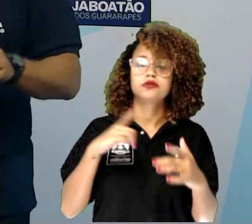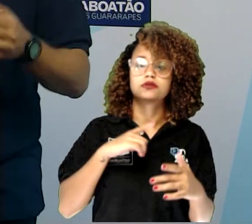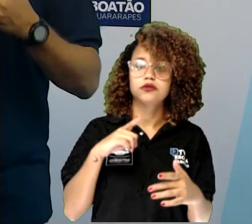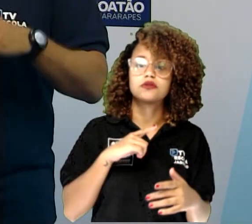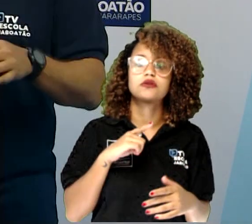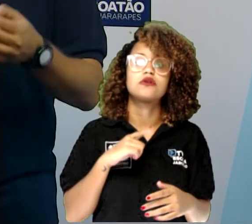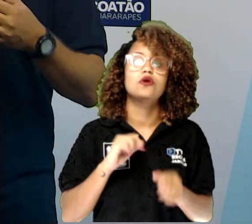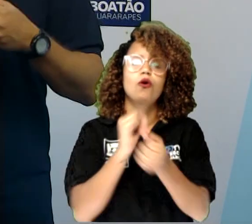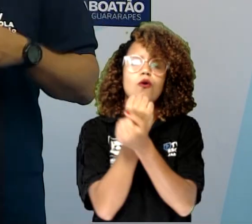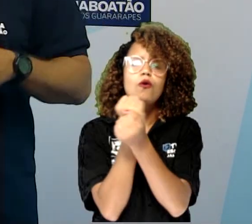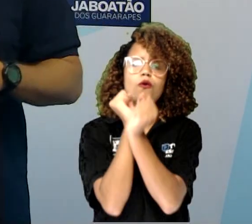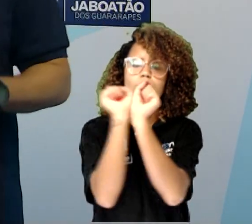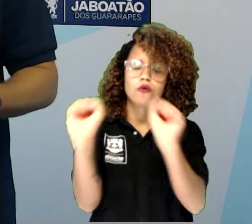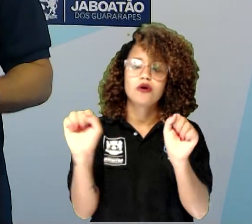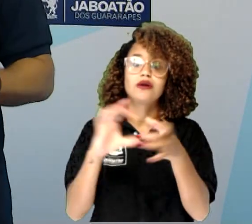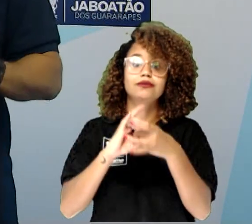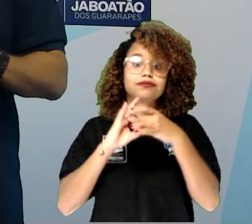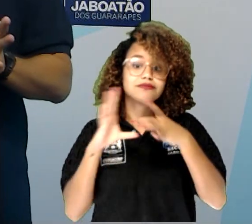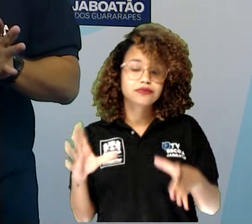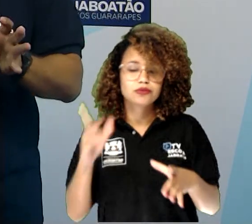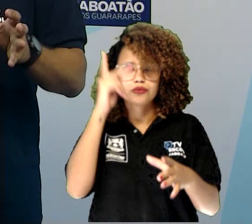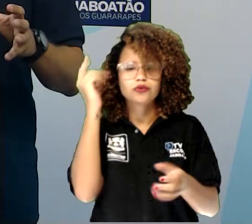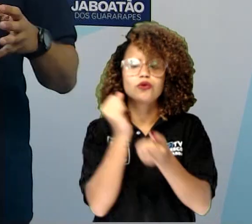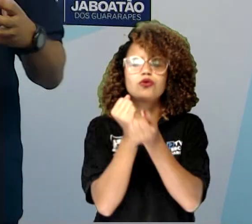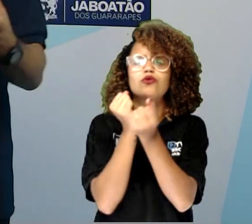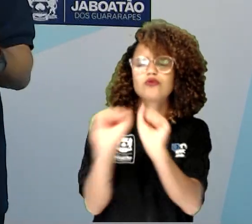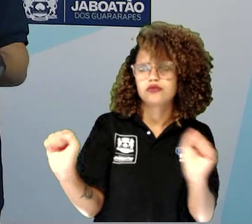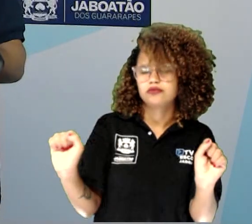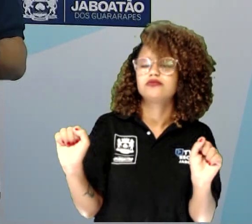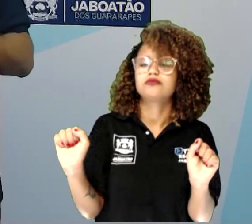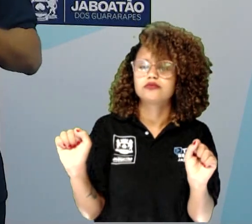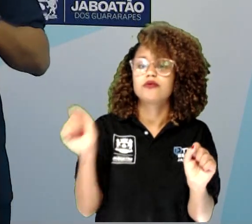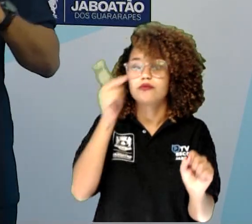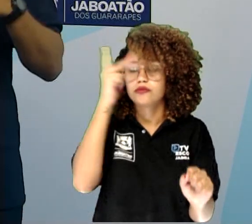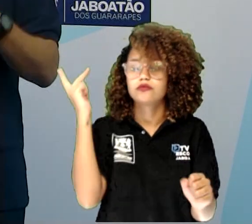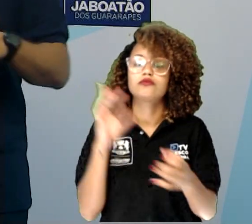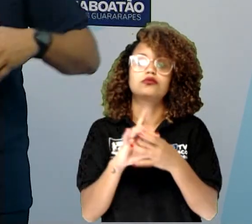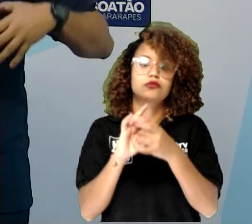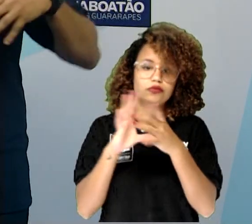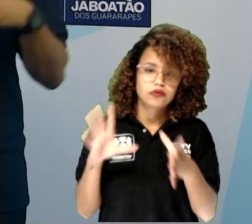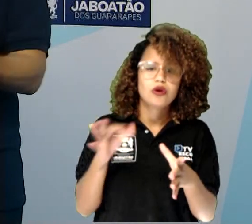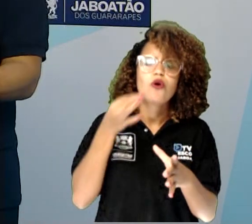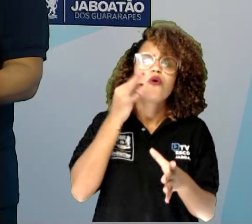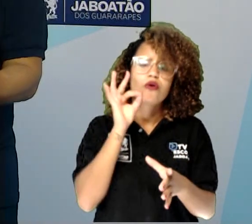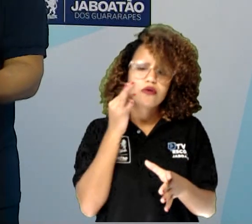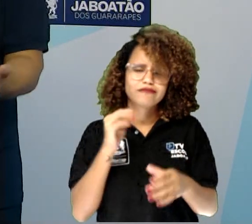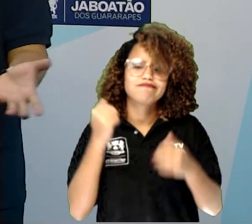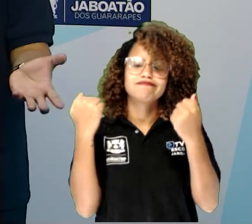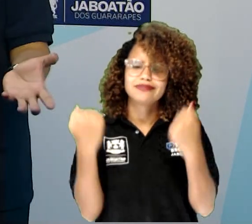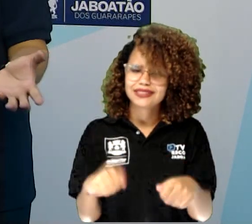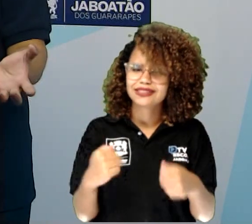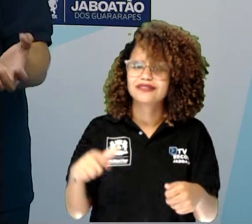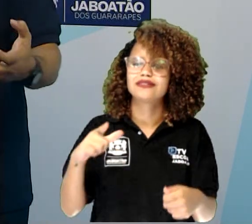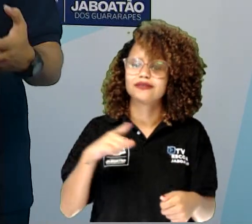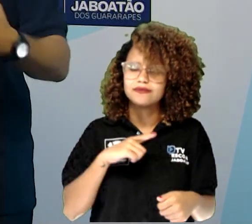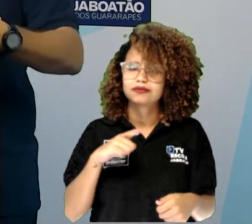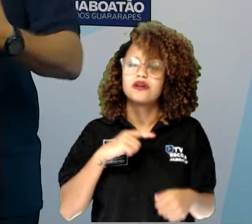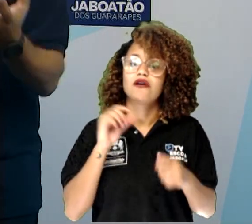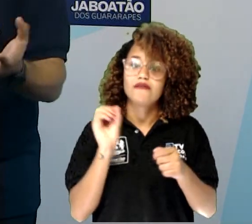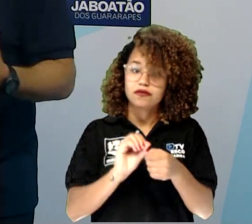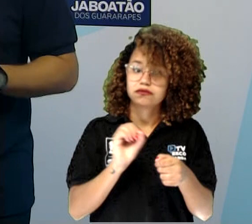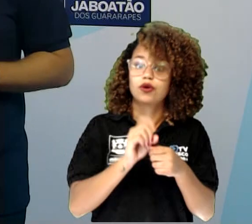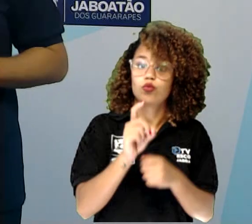abolicionista, que liberou a mão de obra escrava, né? Os escravos se tornaram livres, os cafés precisavam ser produtivos, porque